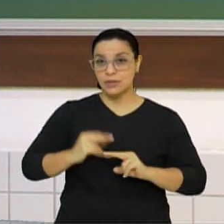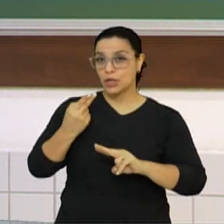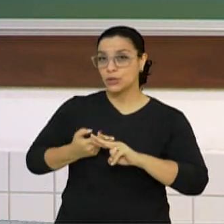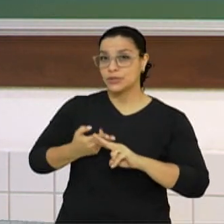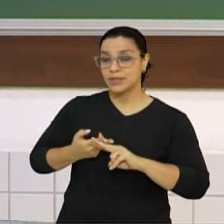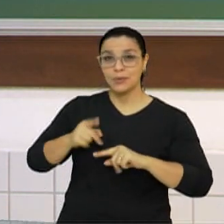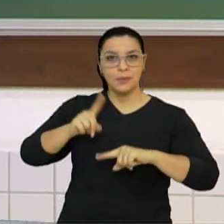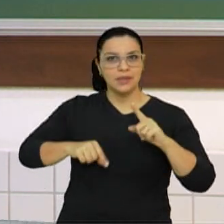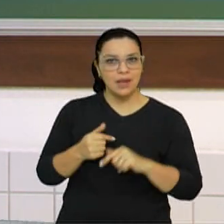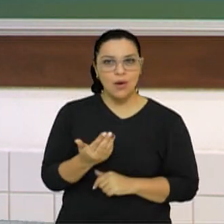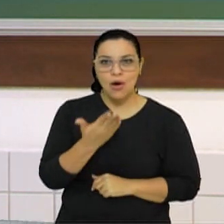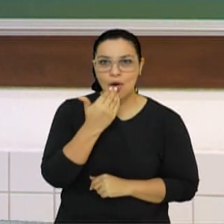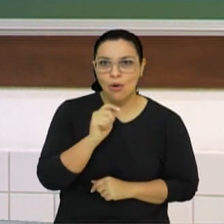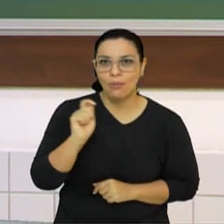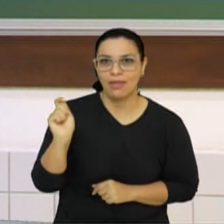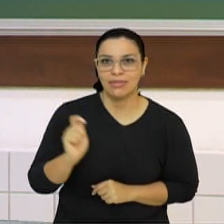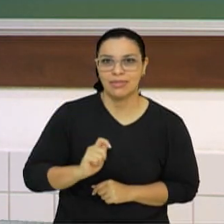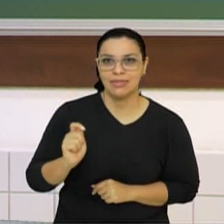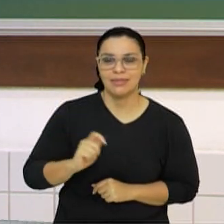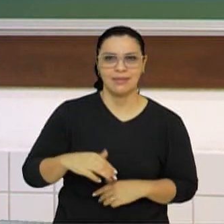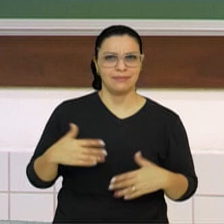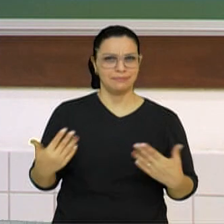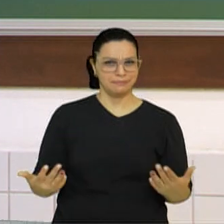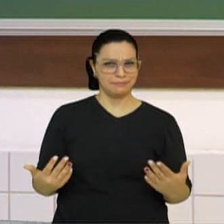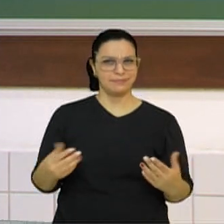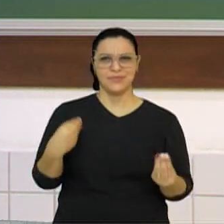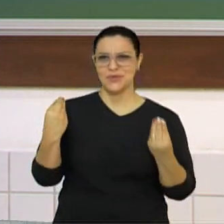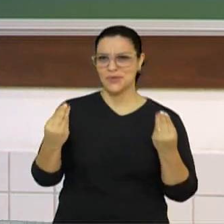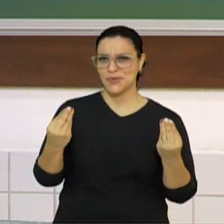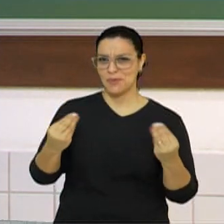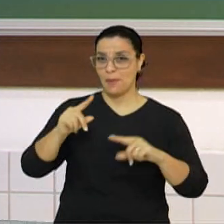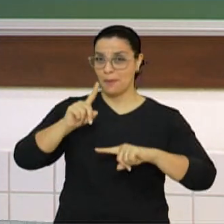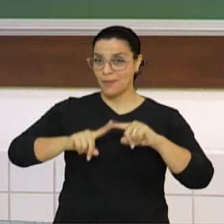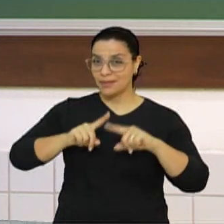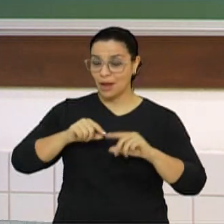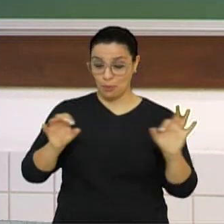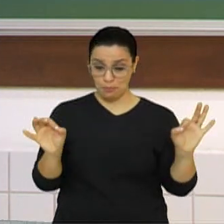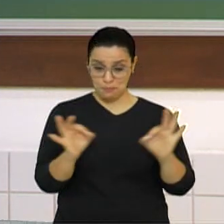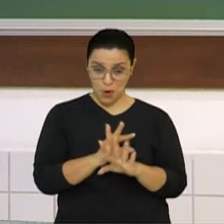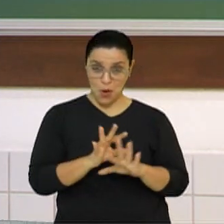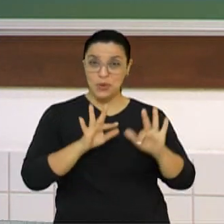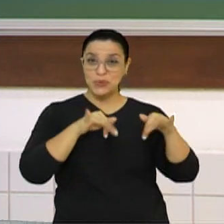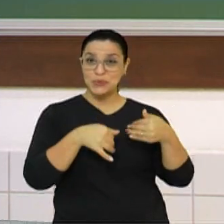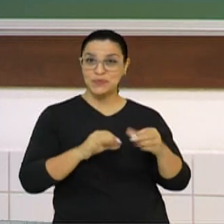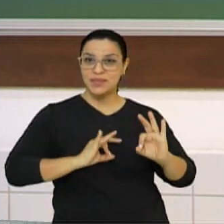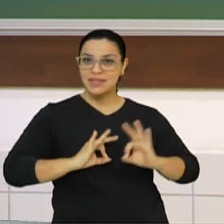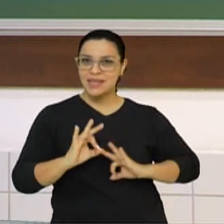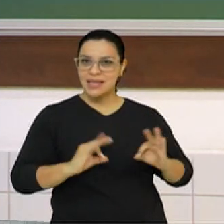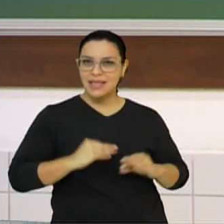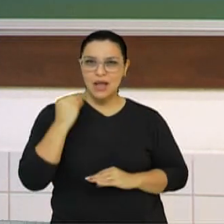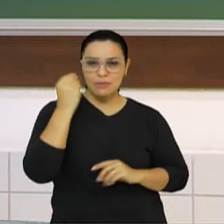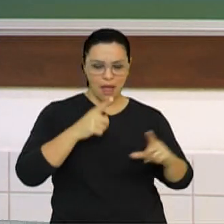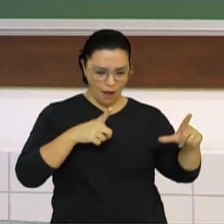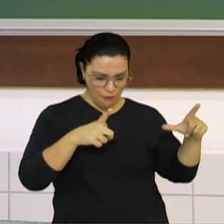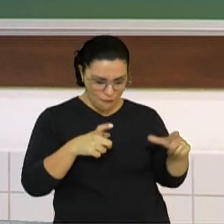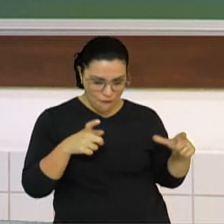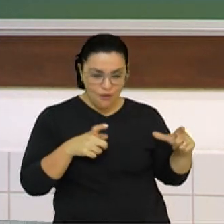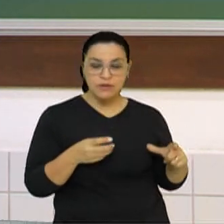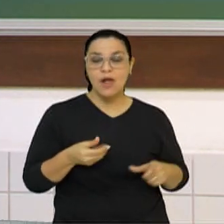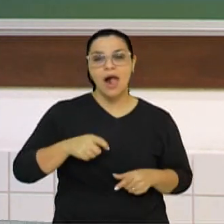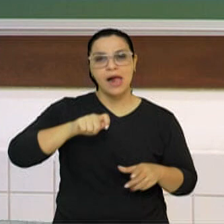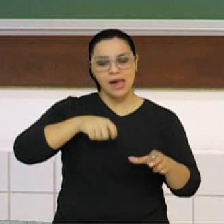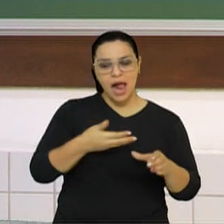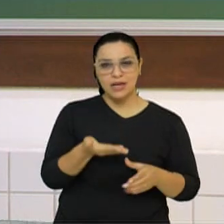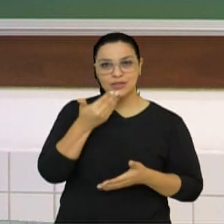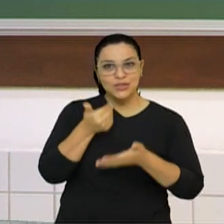materiais comestíveis. Coisas assim que após montada a experiência, após fotografado, você vai